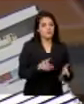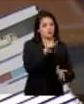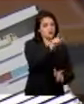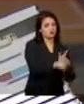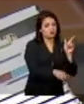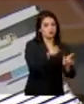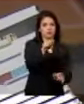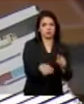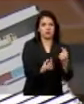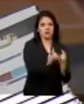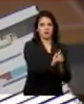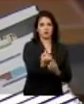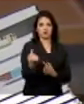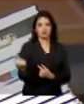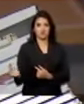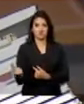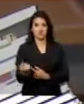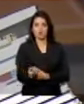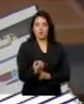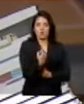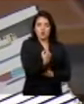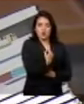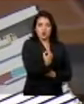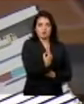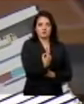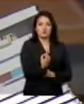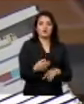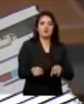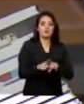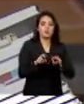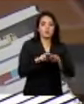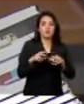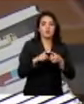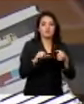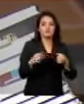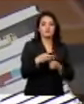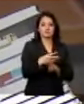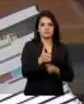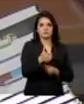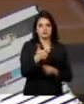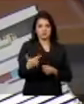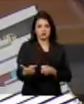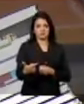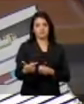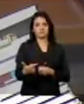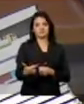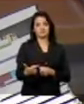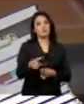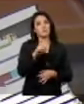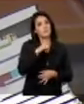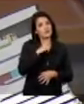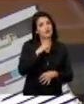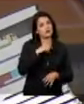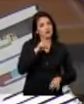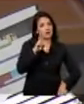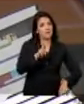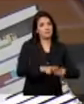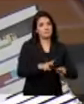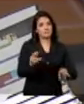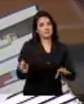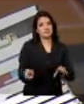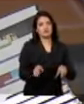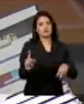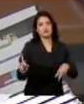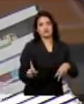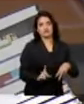e à luz dos pressupostos do artigo 312 do referido Código para ter-se a prisão. Ou